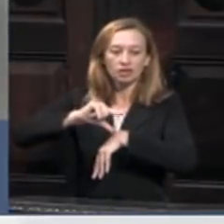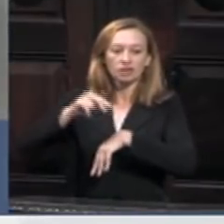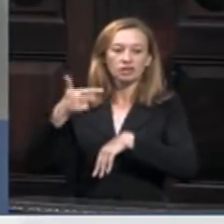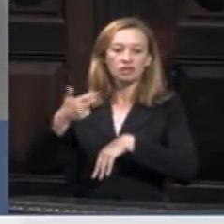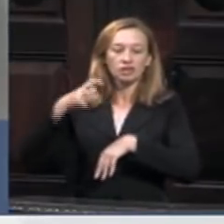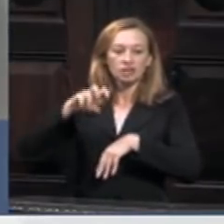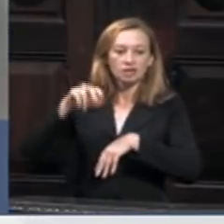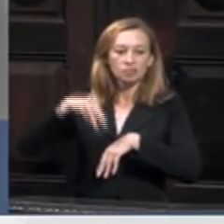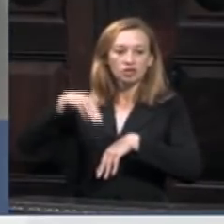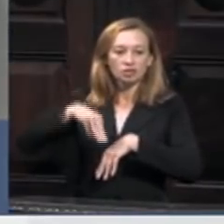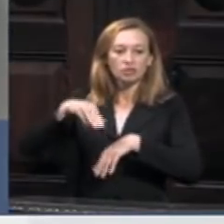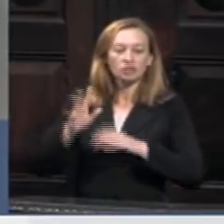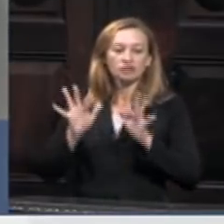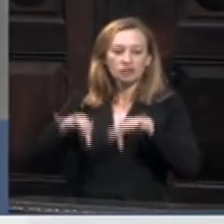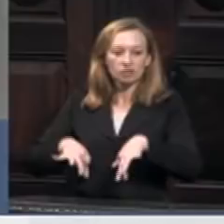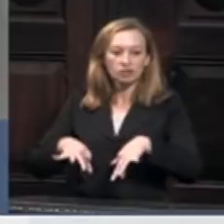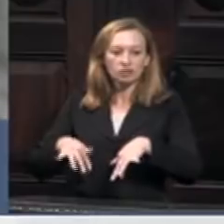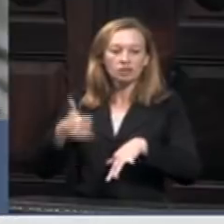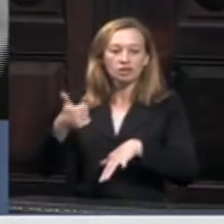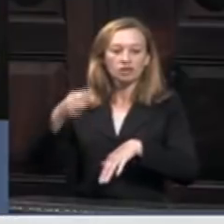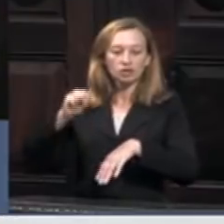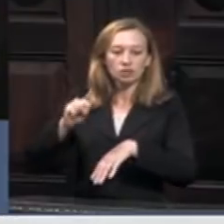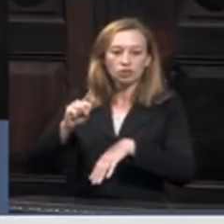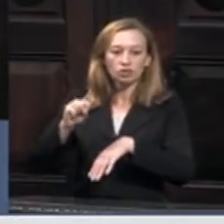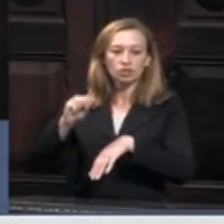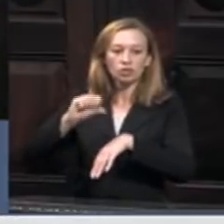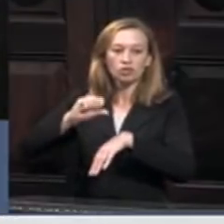17h15, encerrou-se às